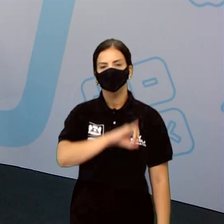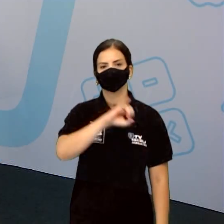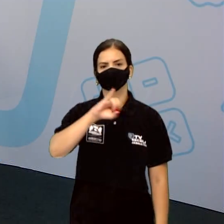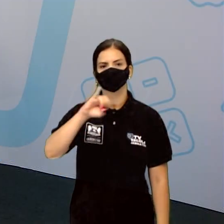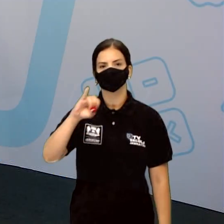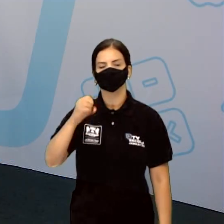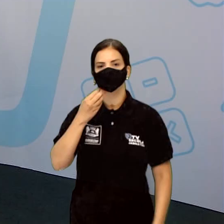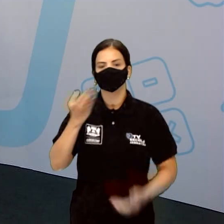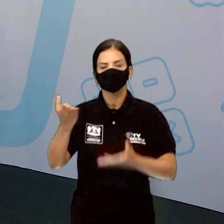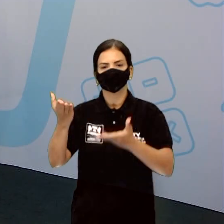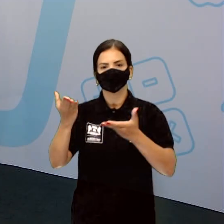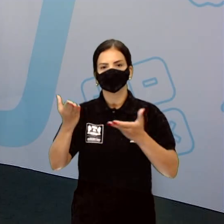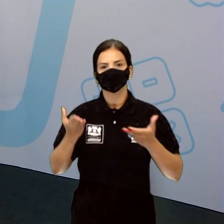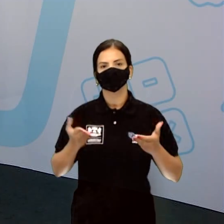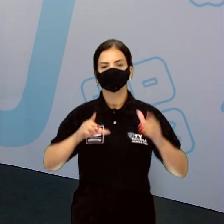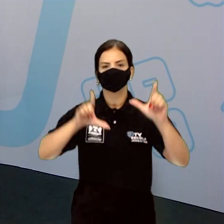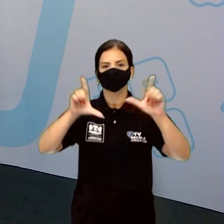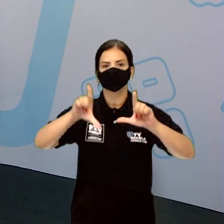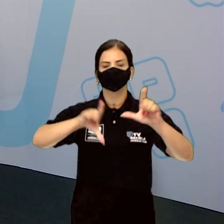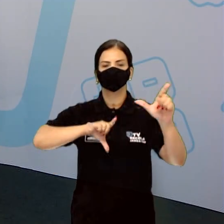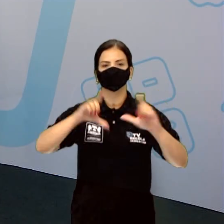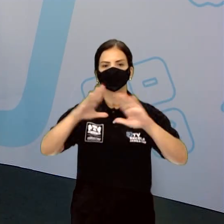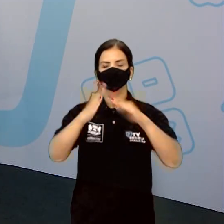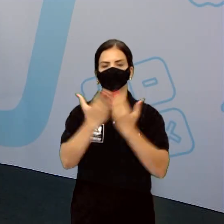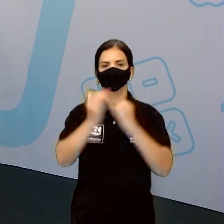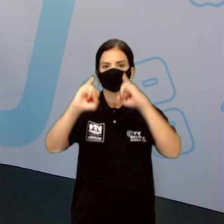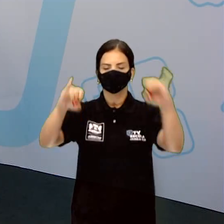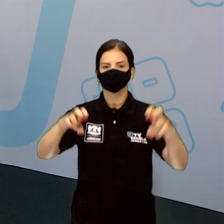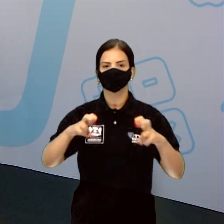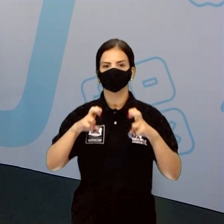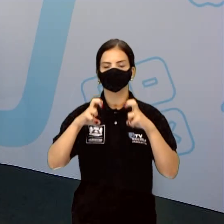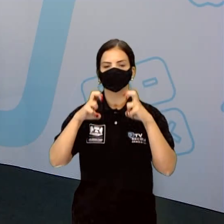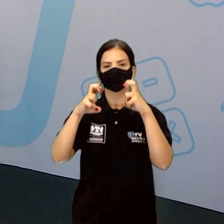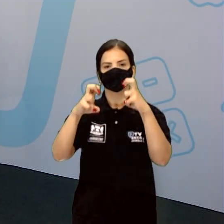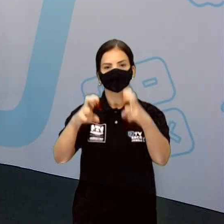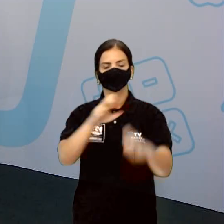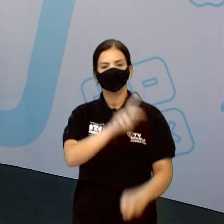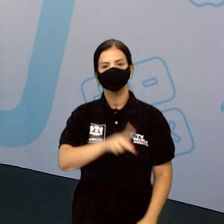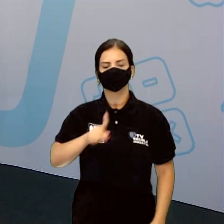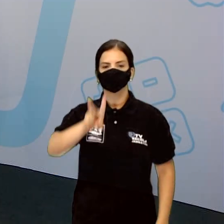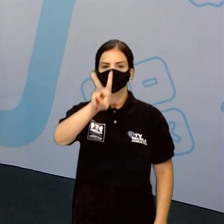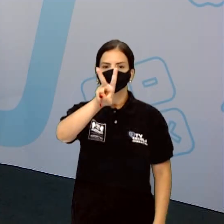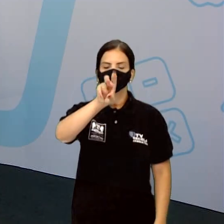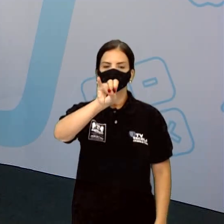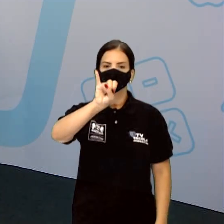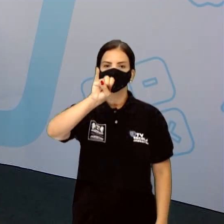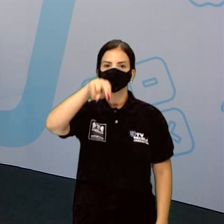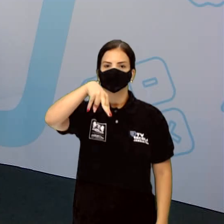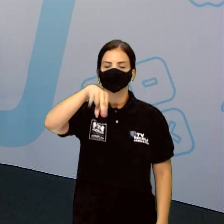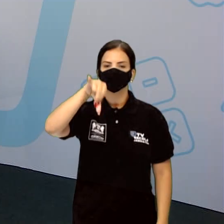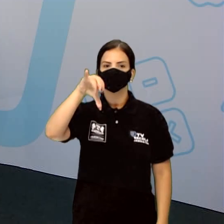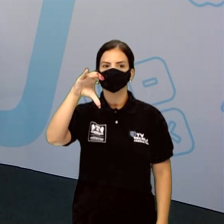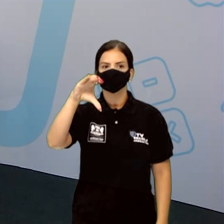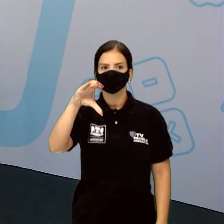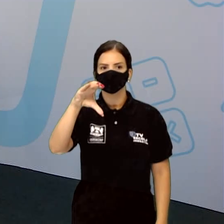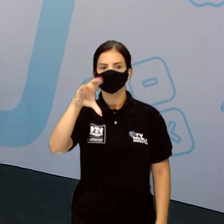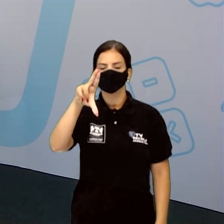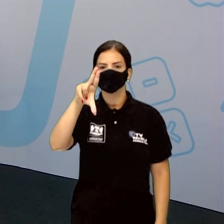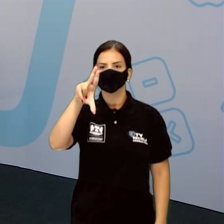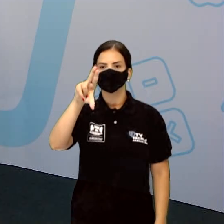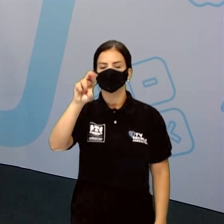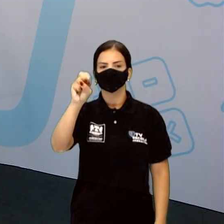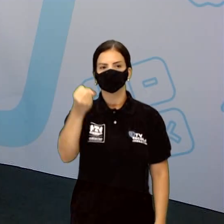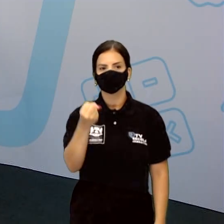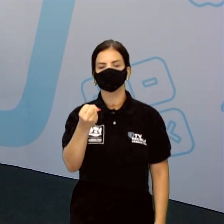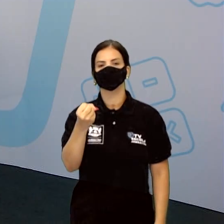Olá pessoal, sejam bem-vindos à TV Escola Jaboatão. Eu sou o professor Vinícius Nascimento, professor de Ciências, e nossa aula hoje vai para os sextos